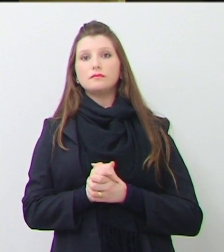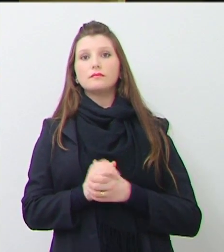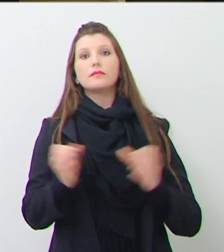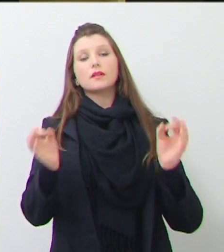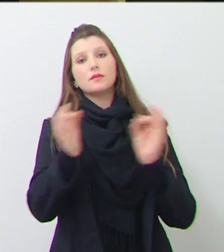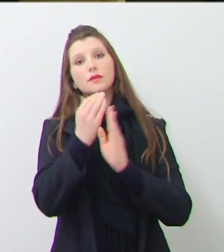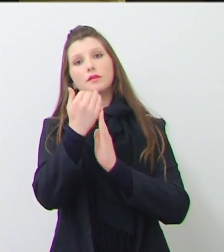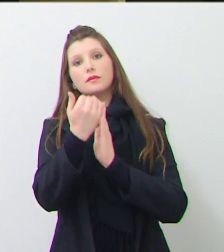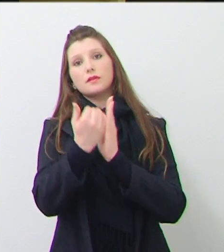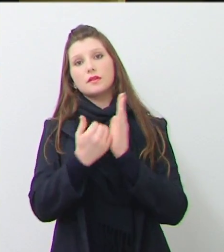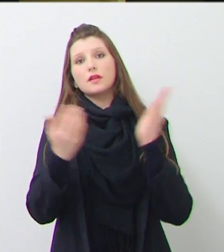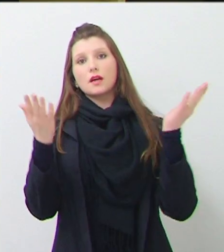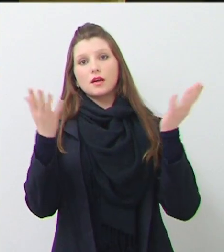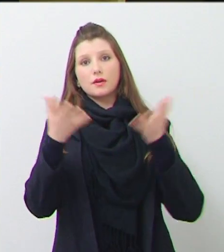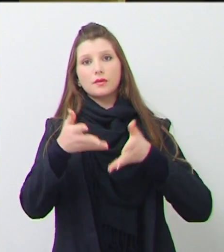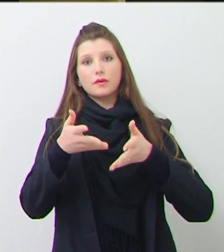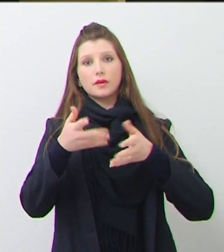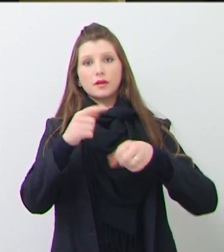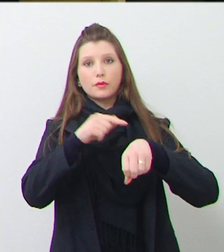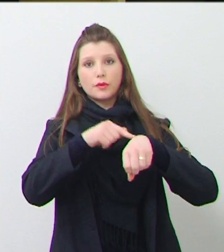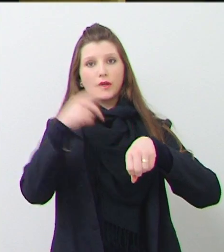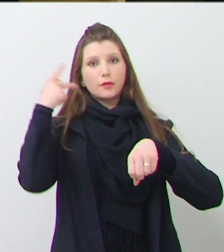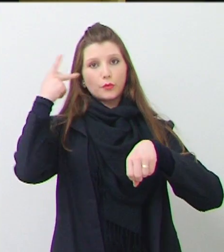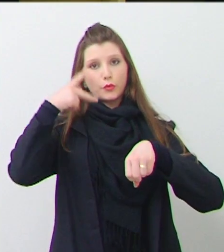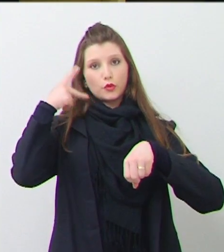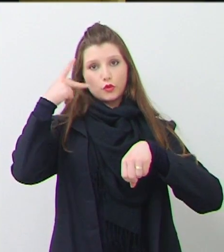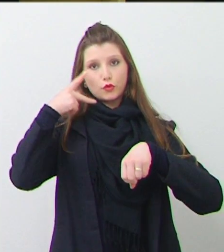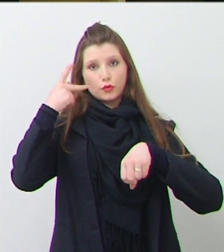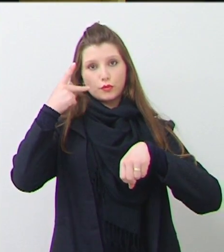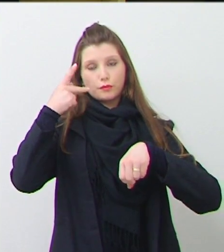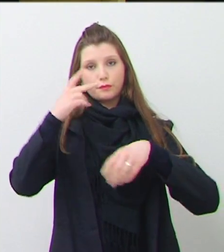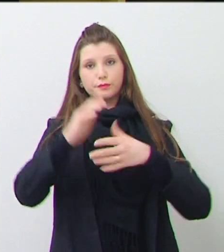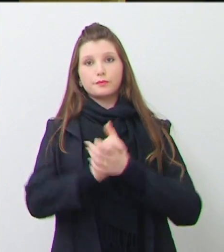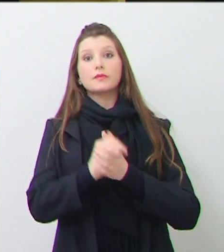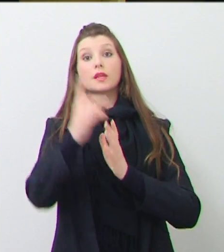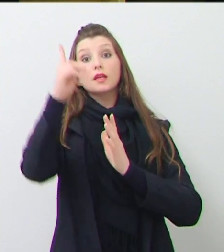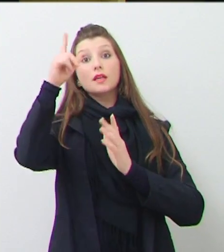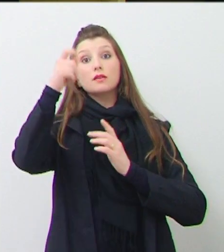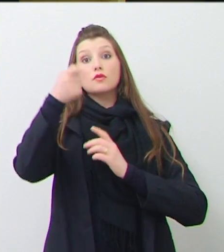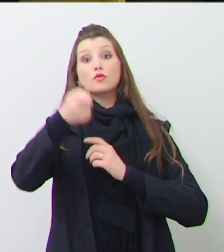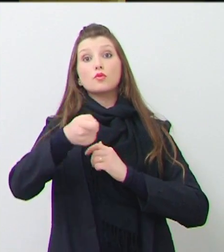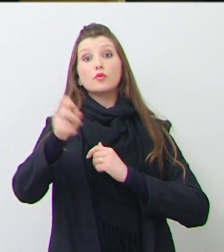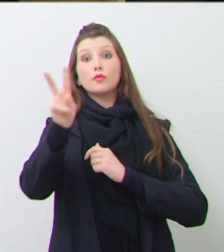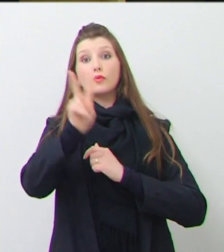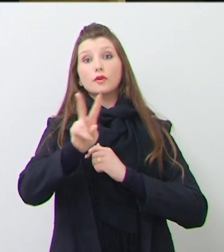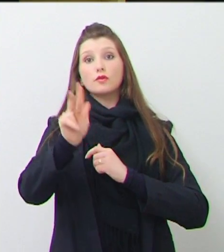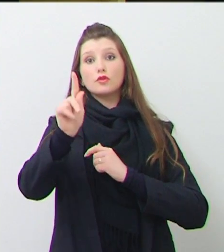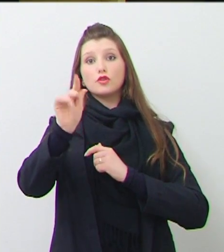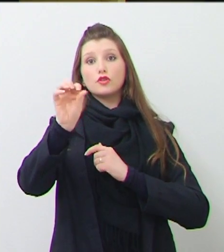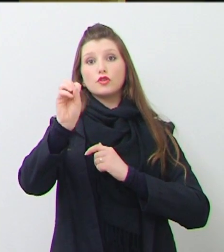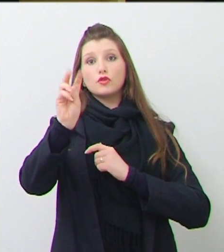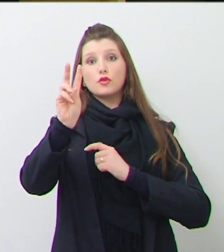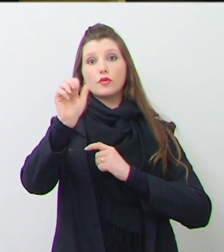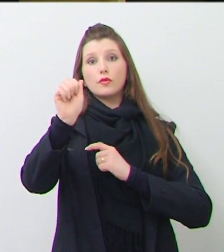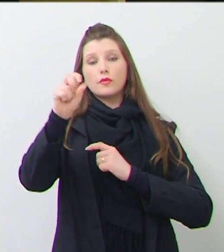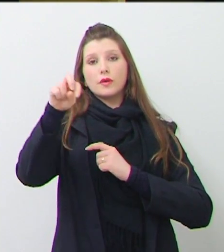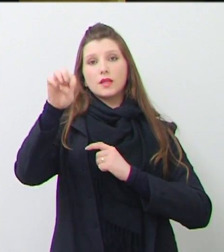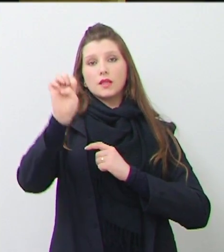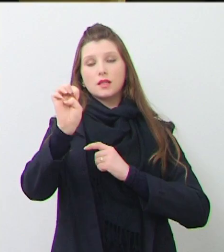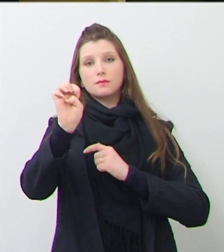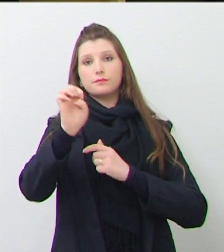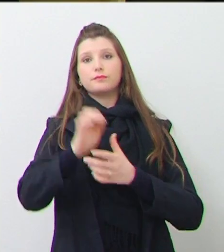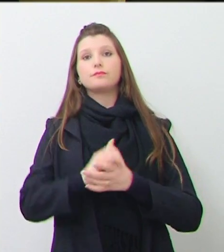Terminado o expediente, passamos para o horário político, com a questão de ordem cedida ao vereador Giovanni Zappellini.